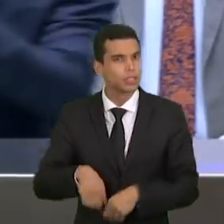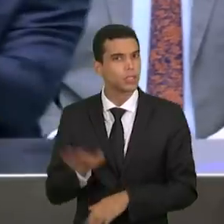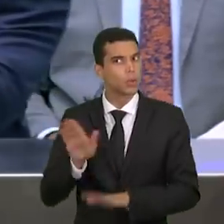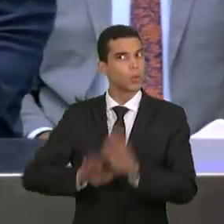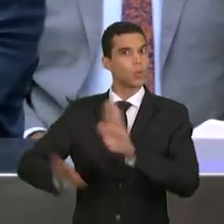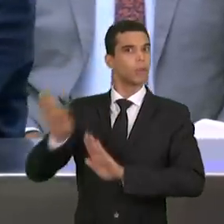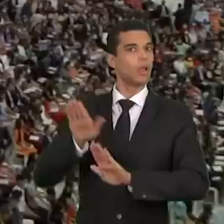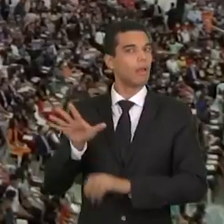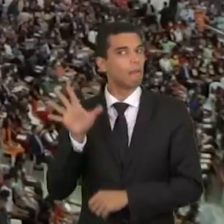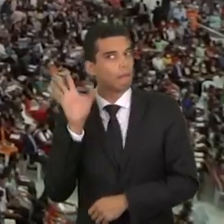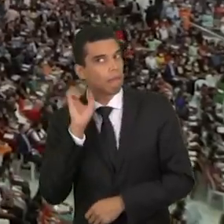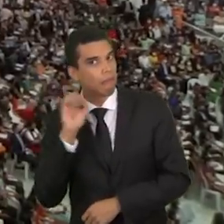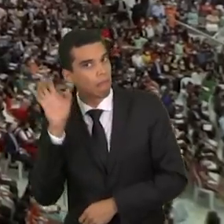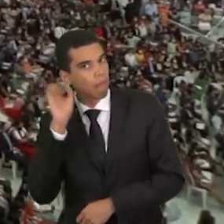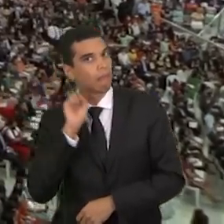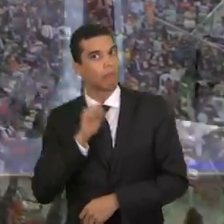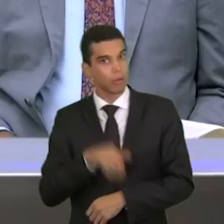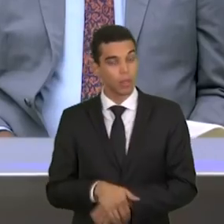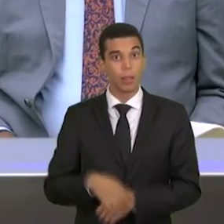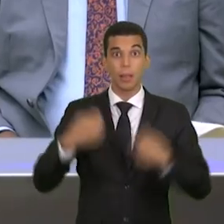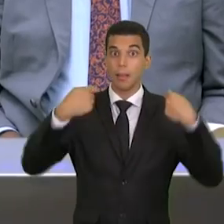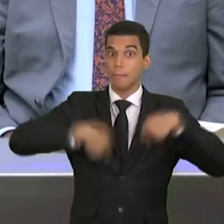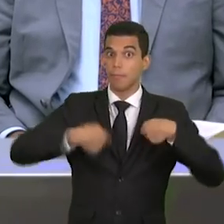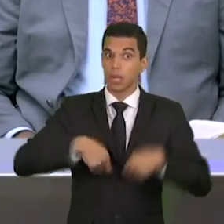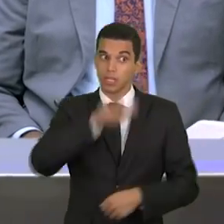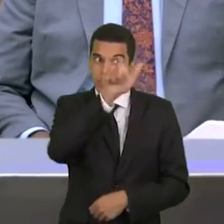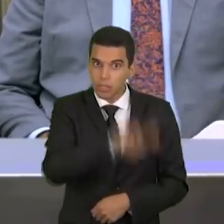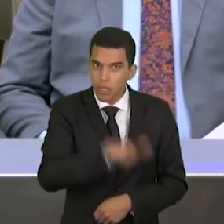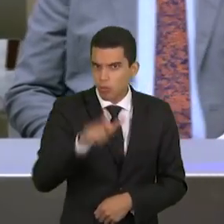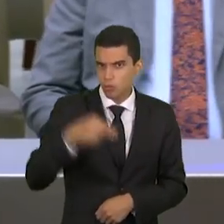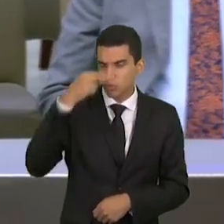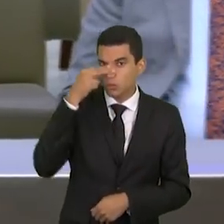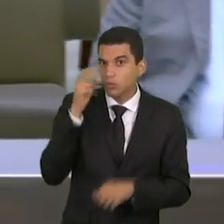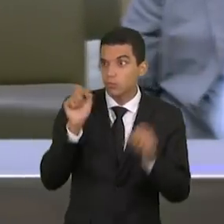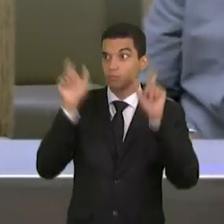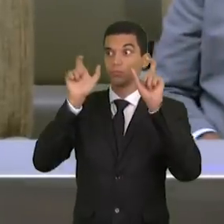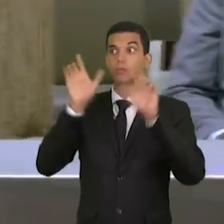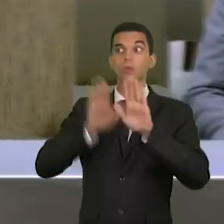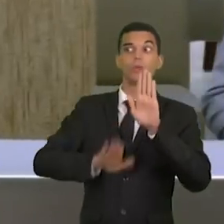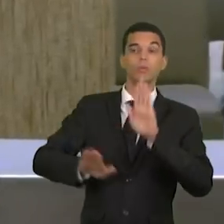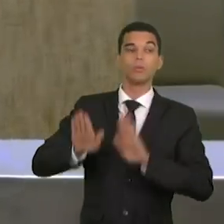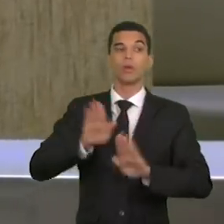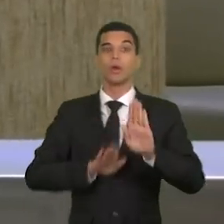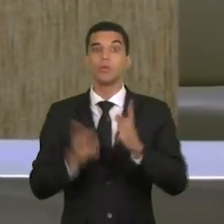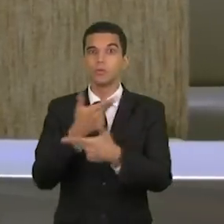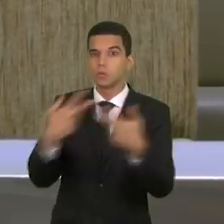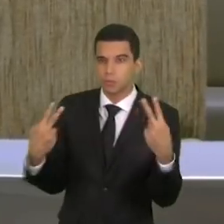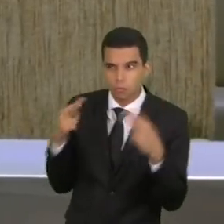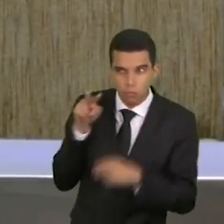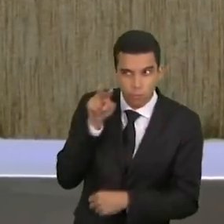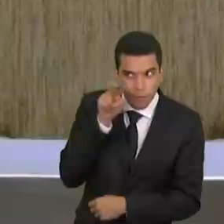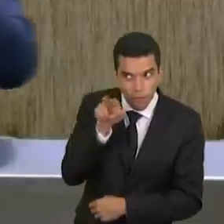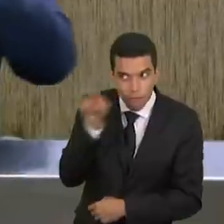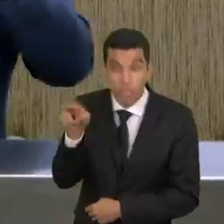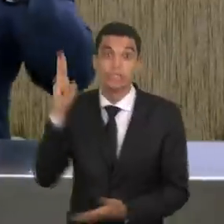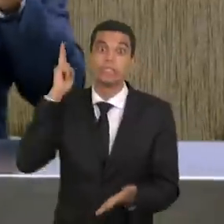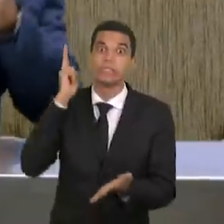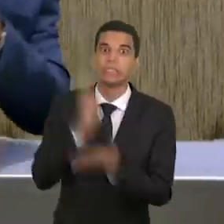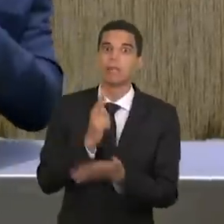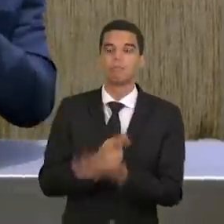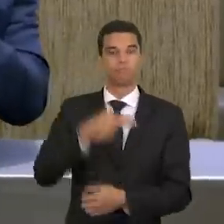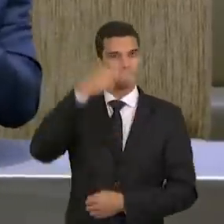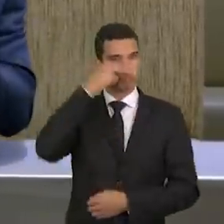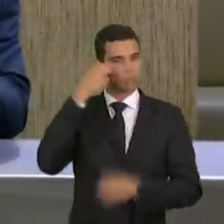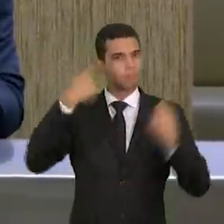escuta. Quem diz amém? Amém. Vigilante tem que ter prontidão sempre, sempre, porque o